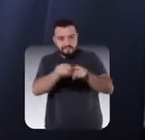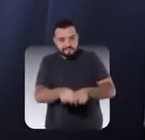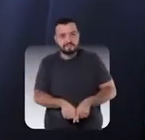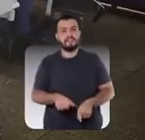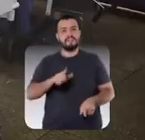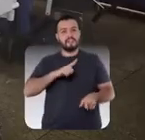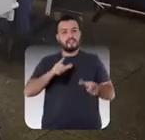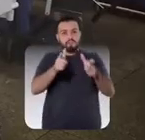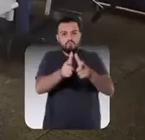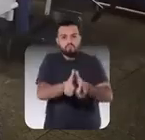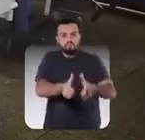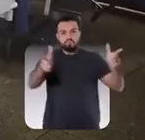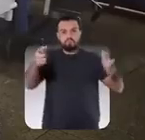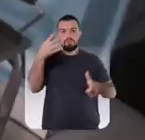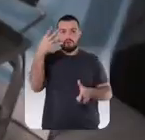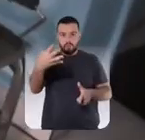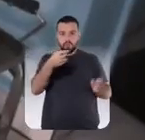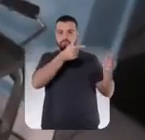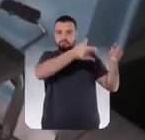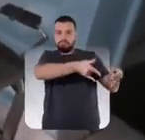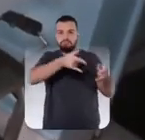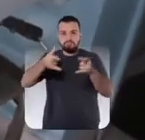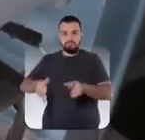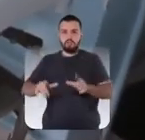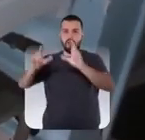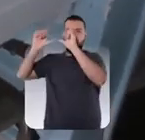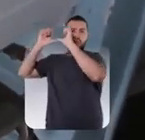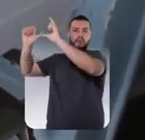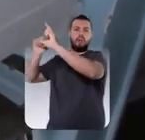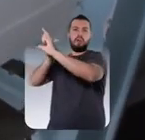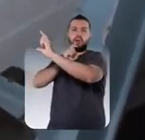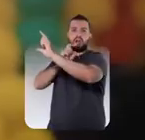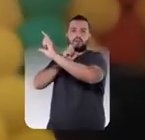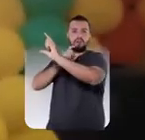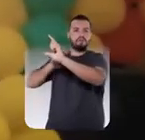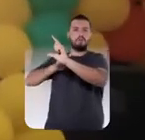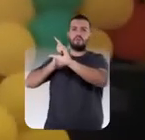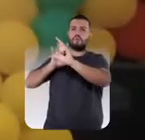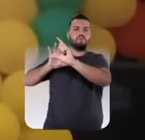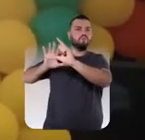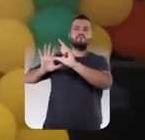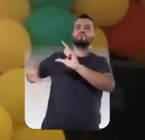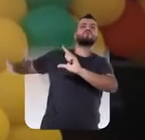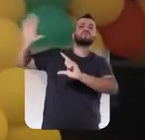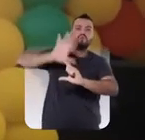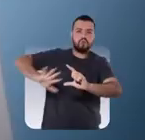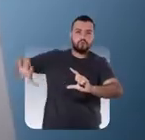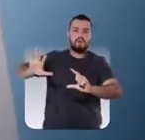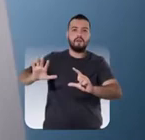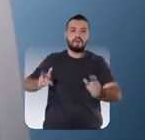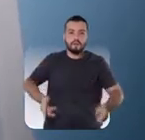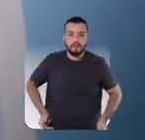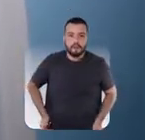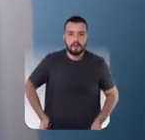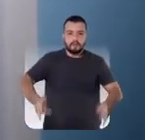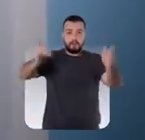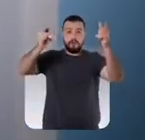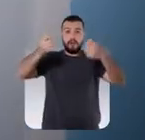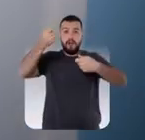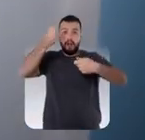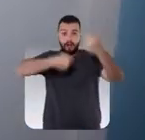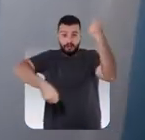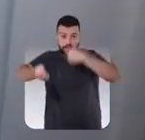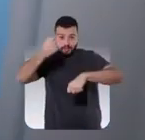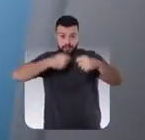foi ampliado para 4 leitos. Climatizou todas as nossas enfermarias, inaugurou o prédio administrativo do Hospital